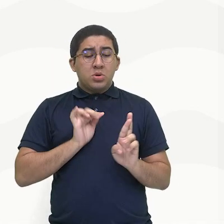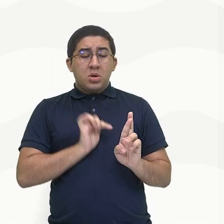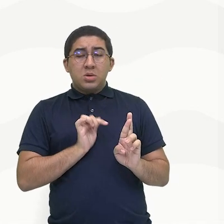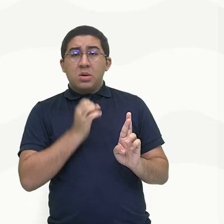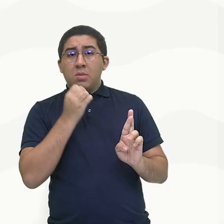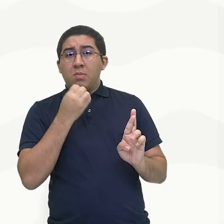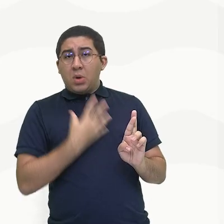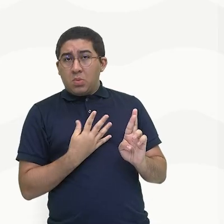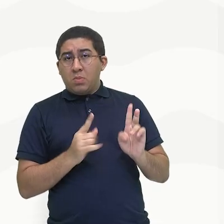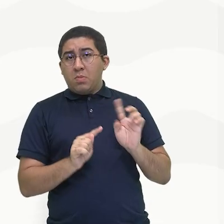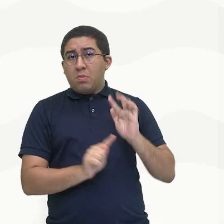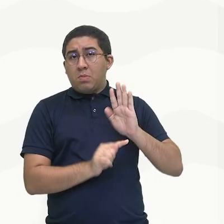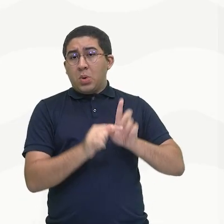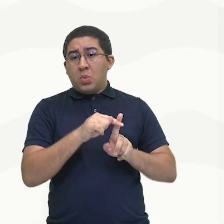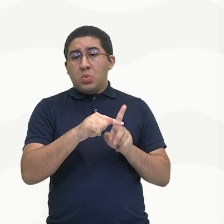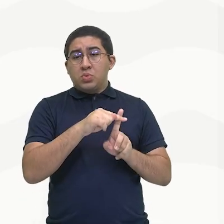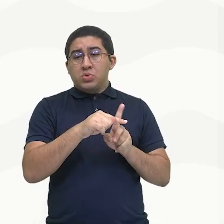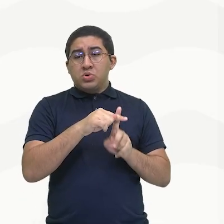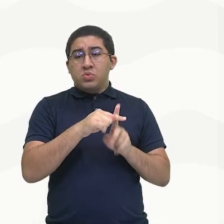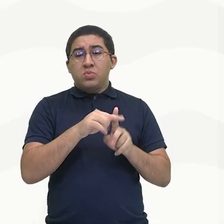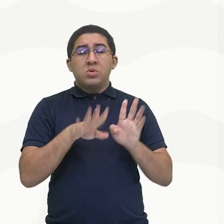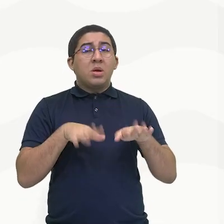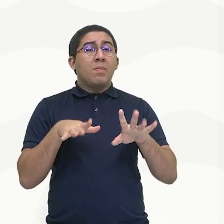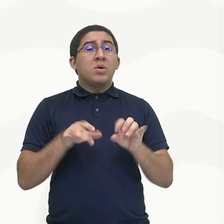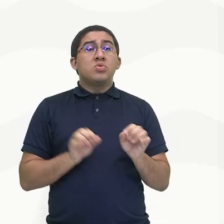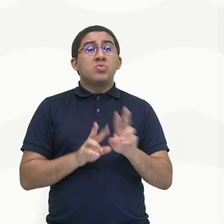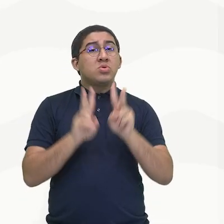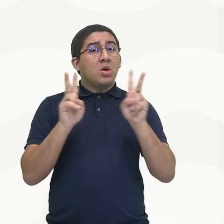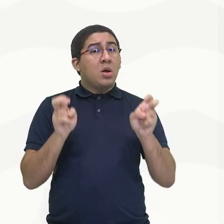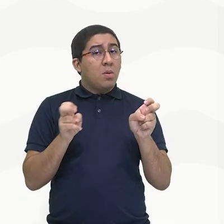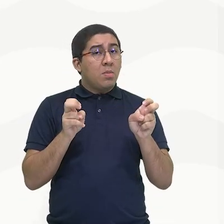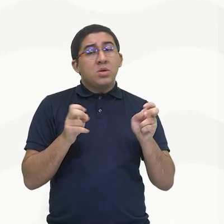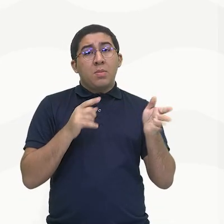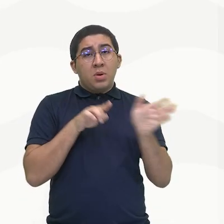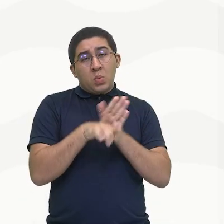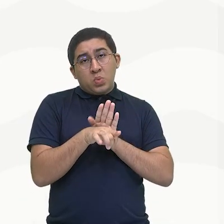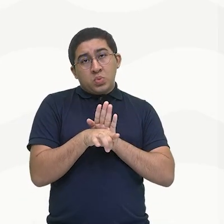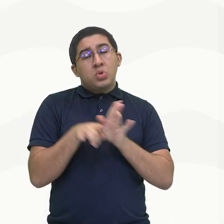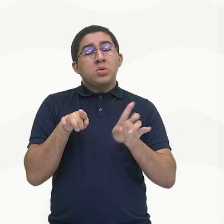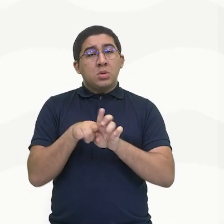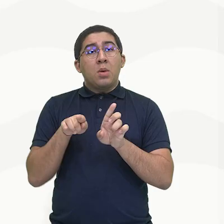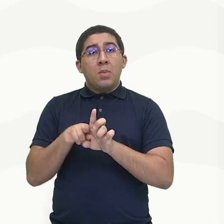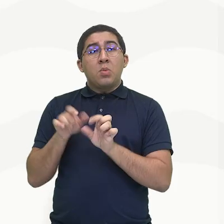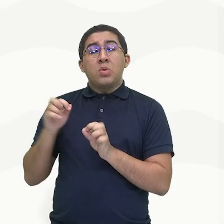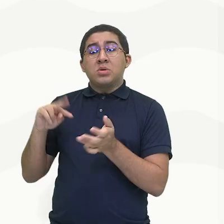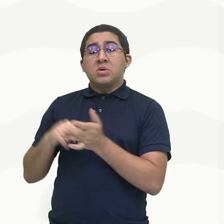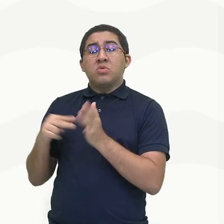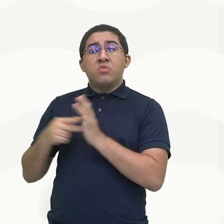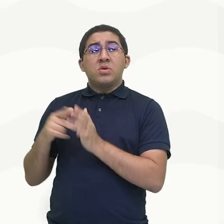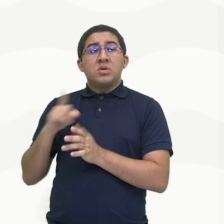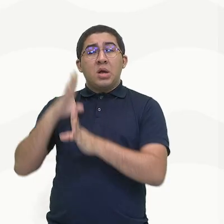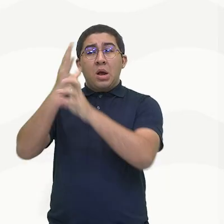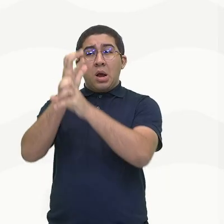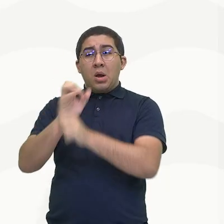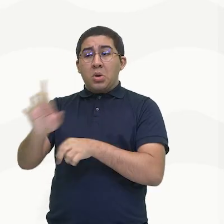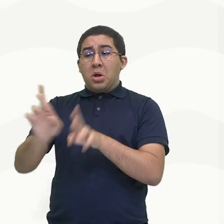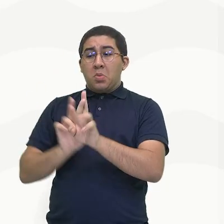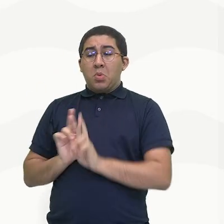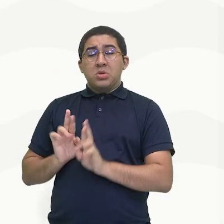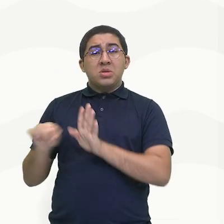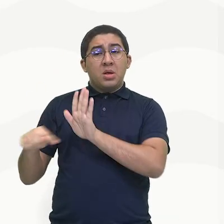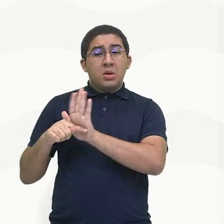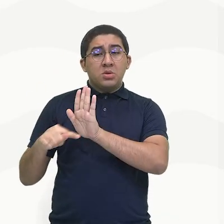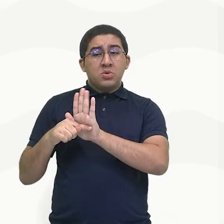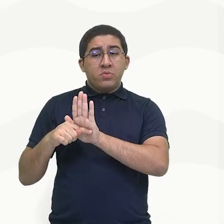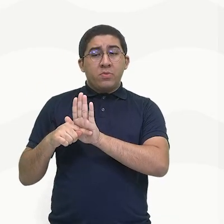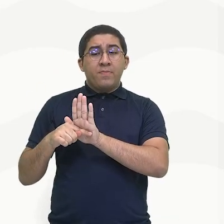positivo? Isso vai depender do assunto que a gente está tratando. A mesma coisa, o que significa um resultado negativo? Isso também